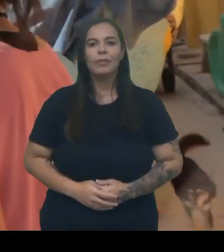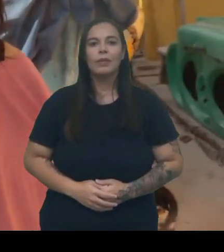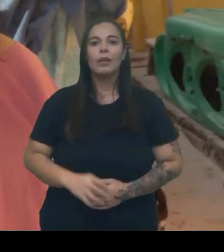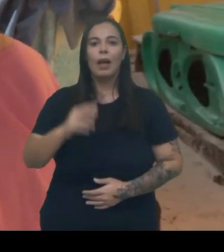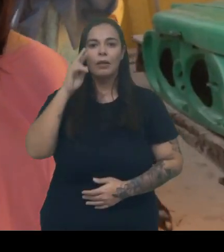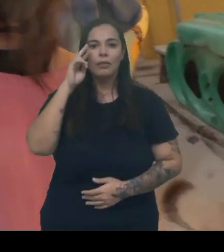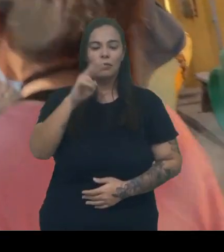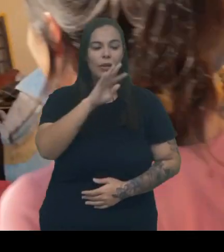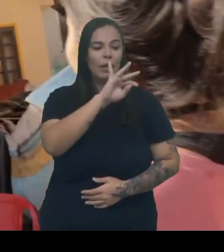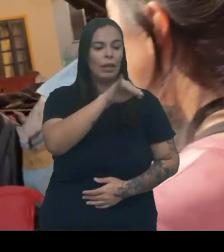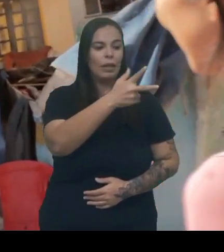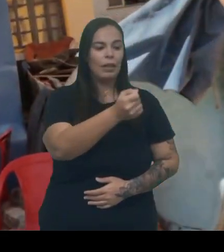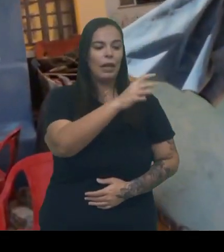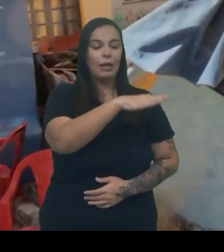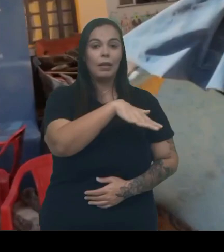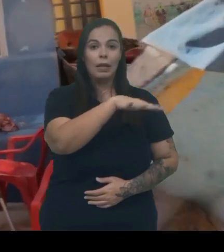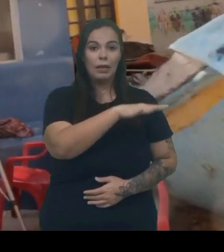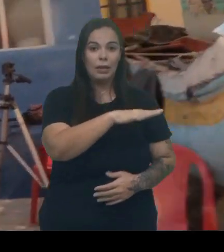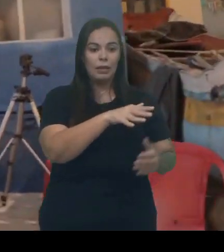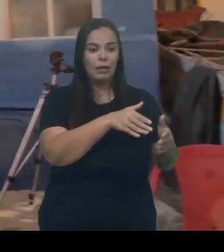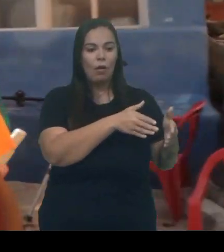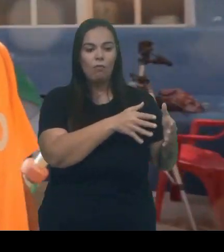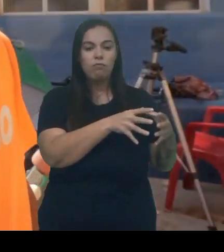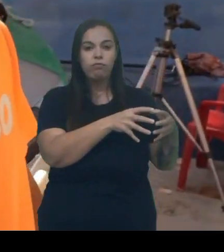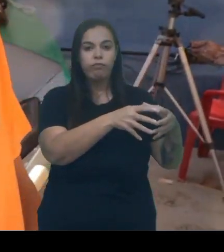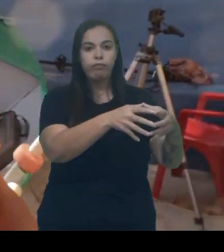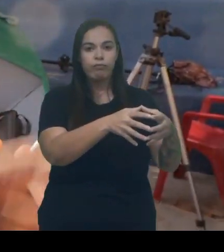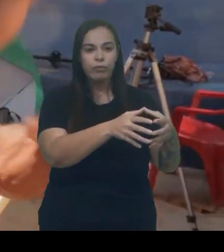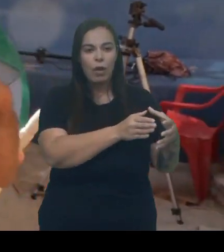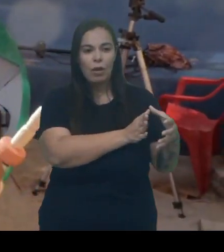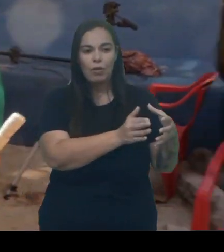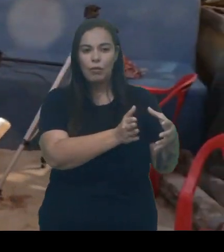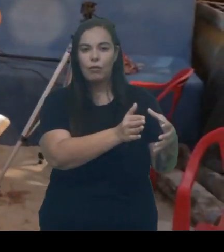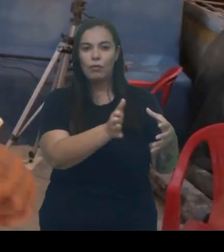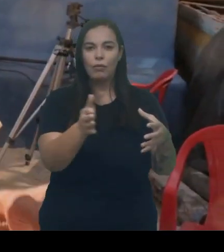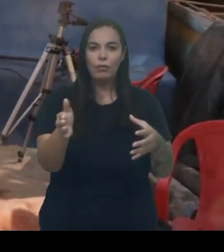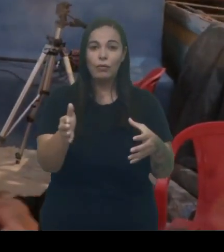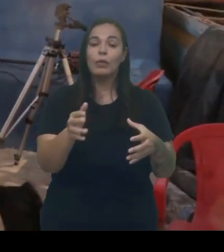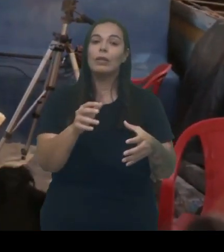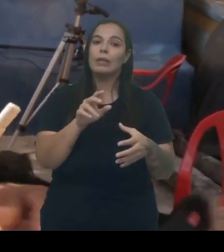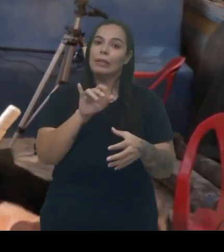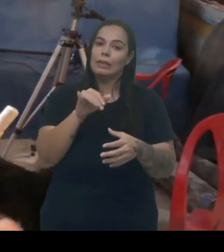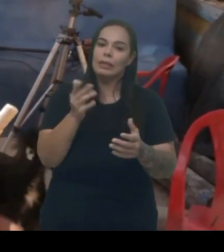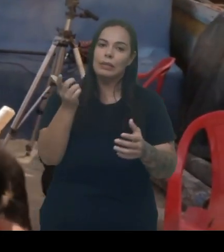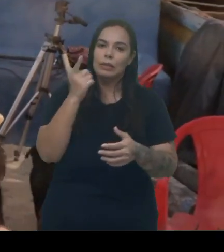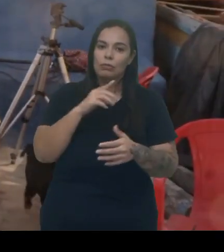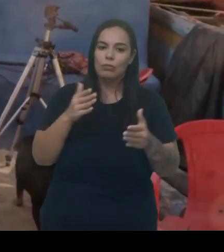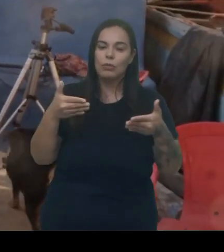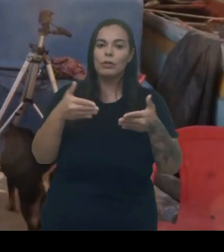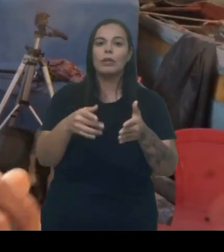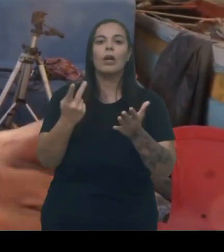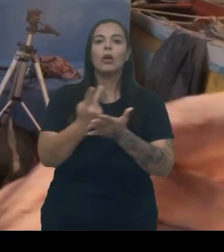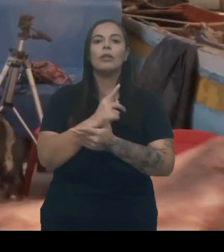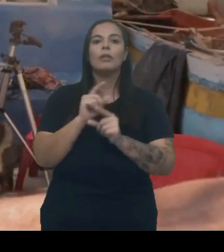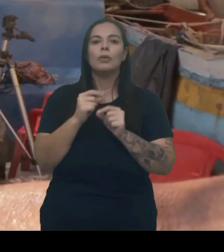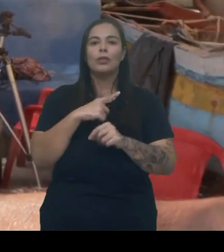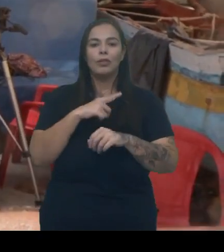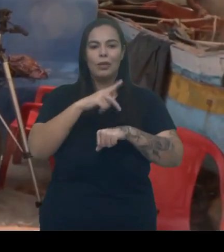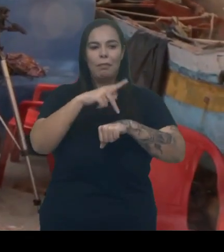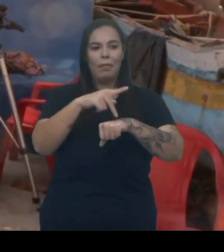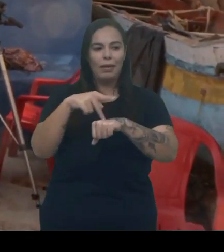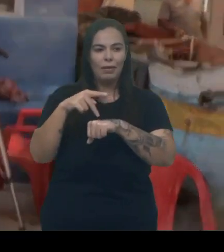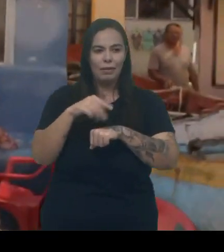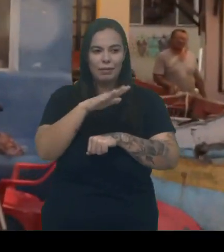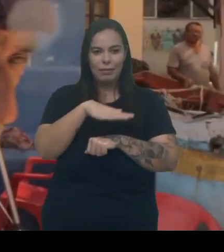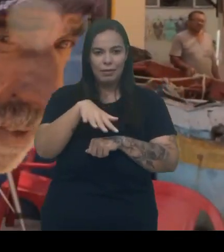Aí, quando a tainha vinha, essa daqui, quando ela vinha, o que acontece? Tem aquelas